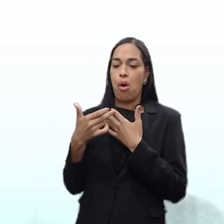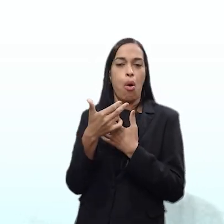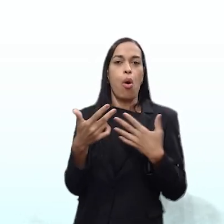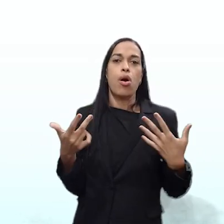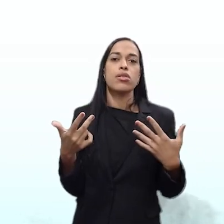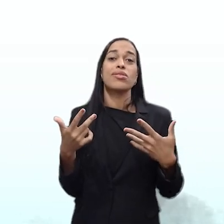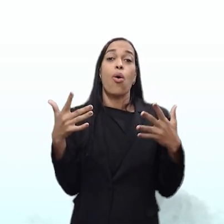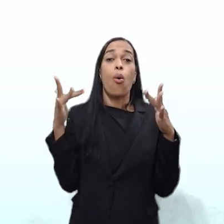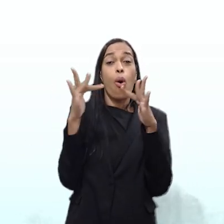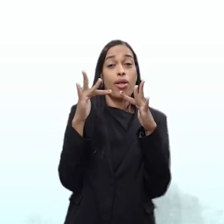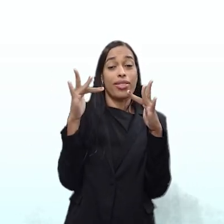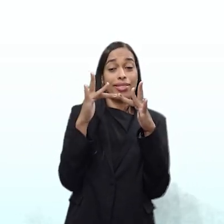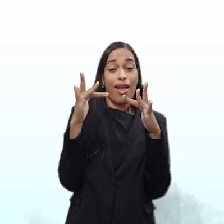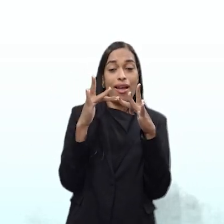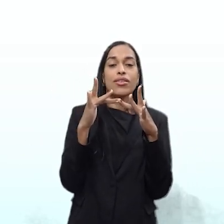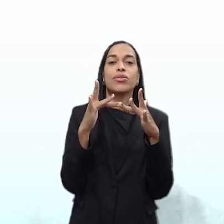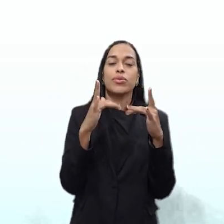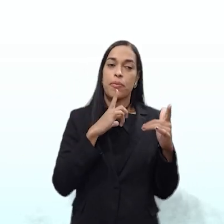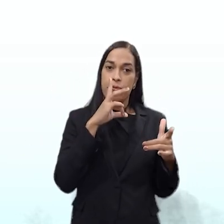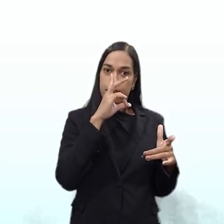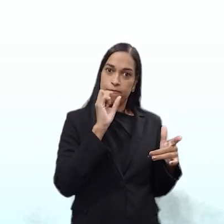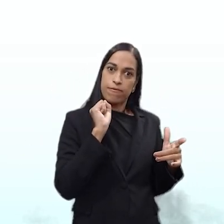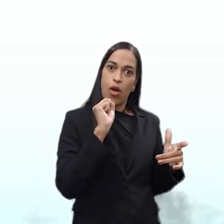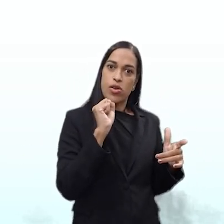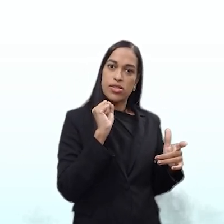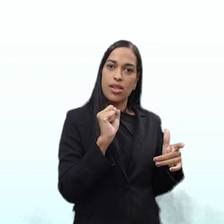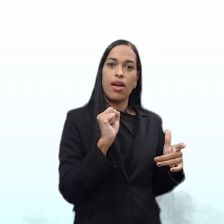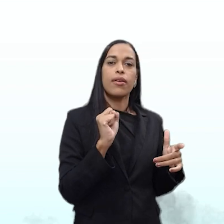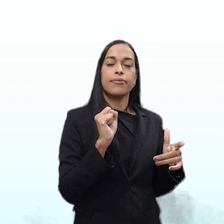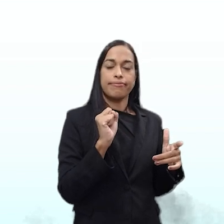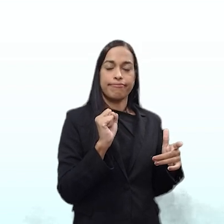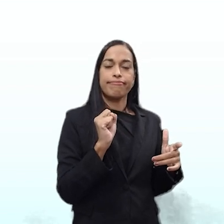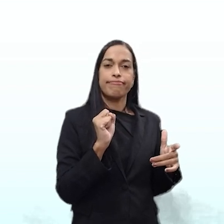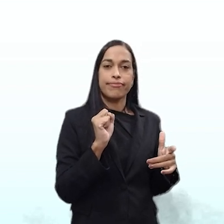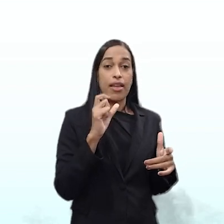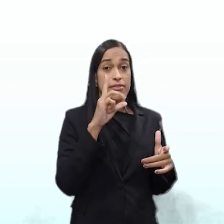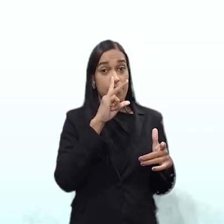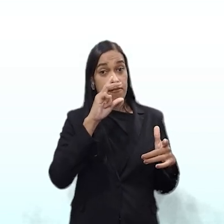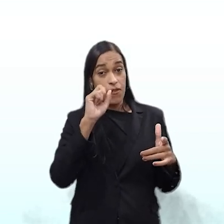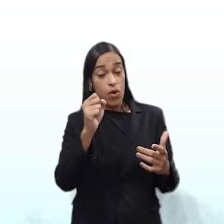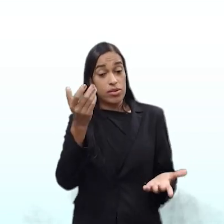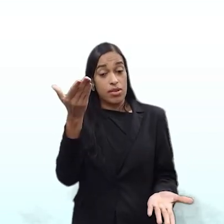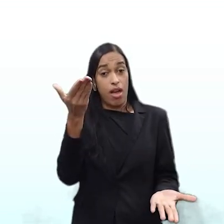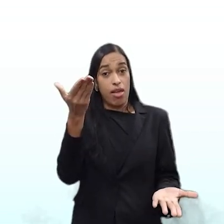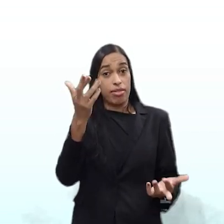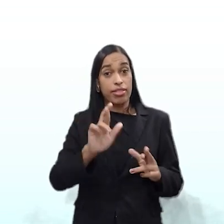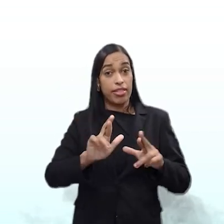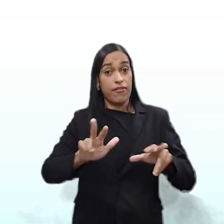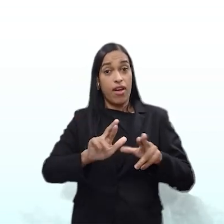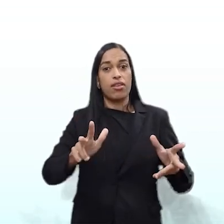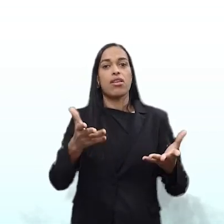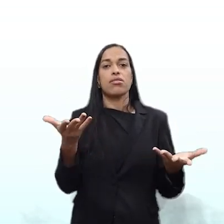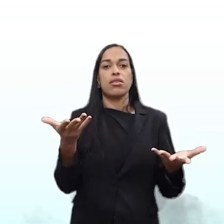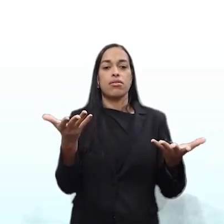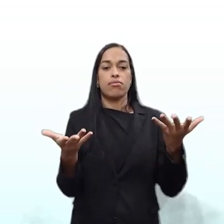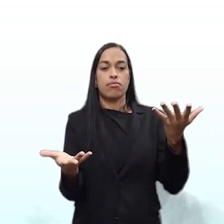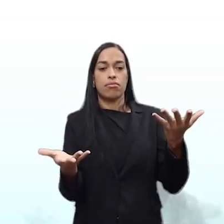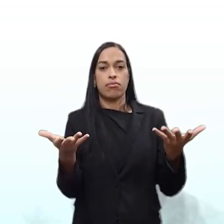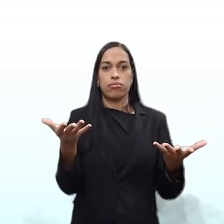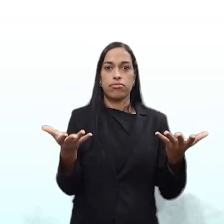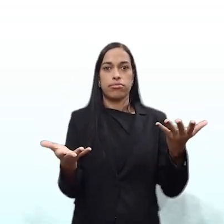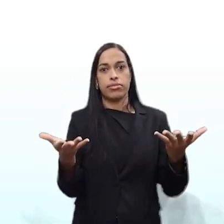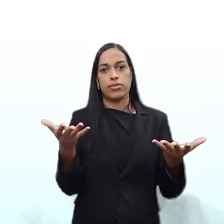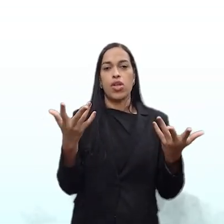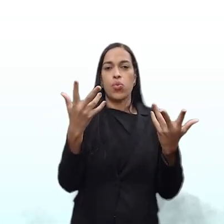contato dos objetos vão gerar uma força normal, força essa que é perpendicular à superfície. A normal ela não tem fórmula, como